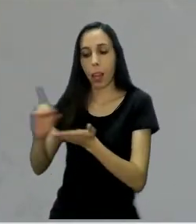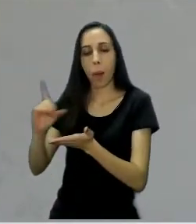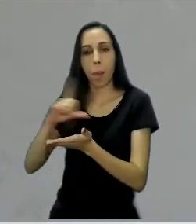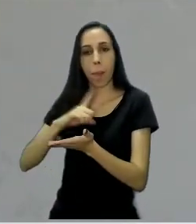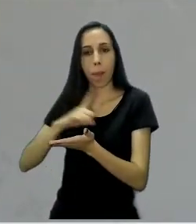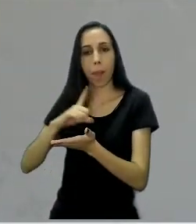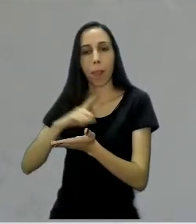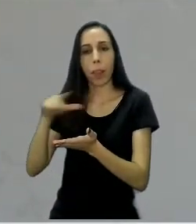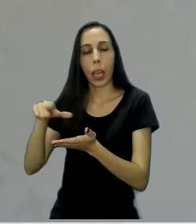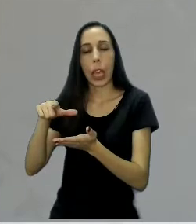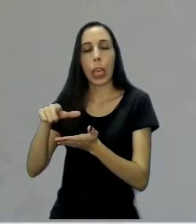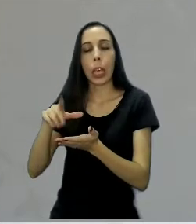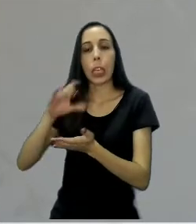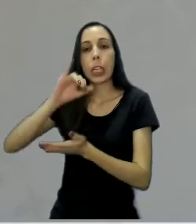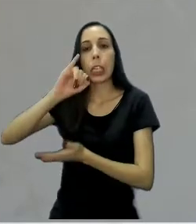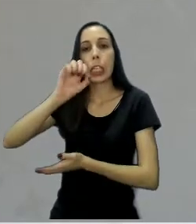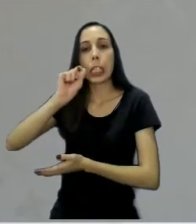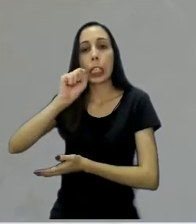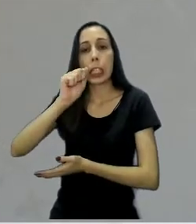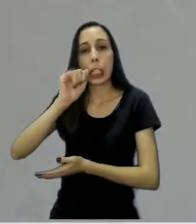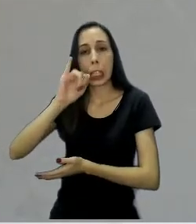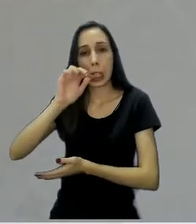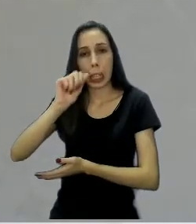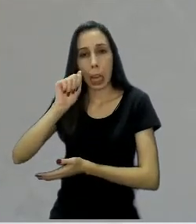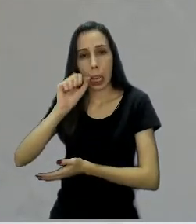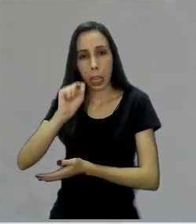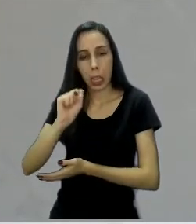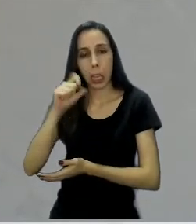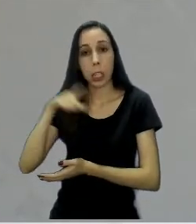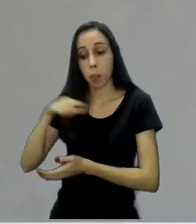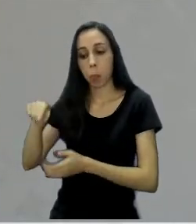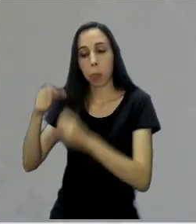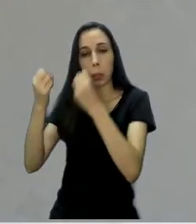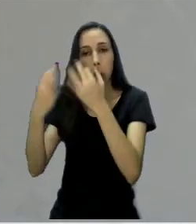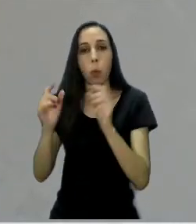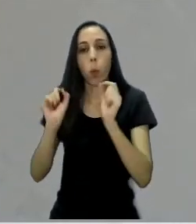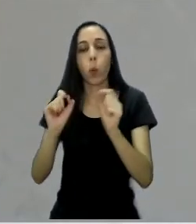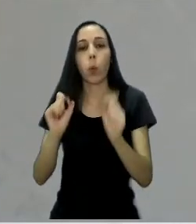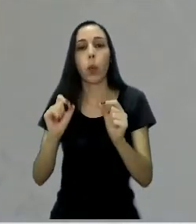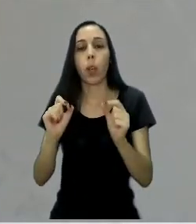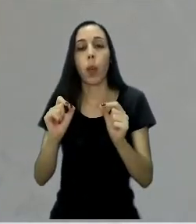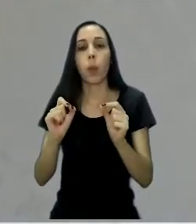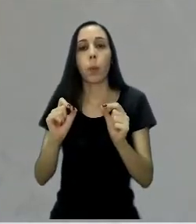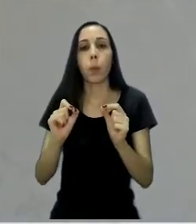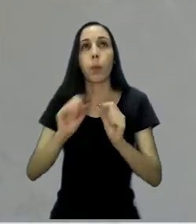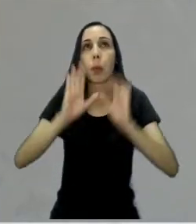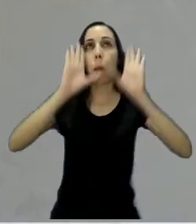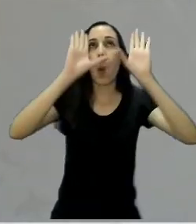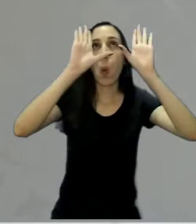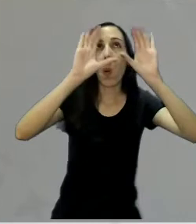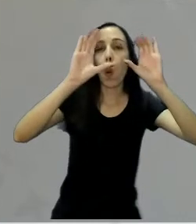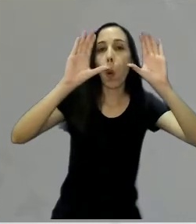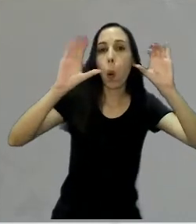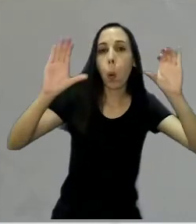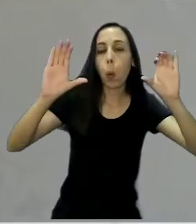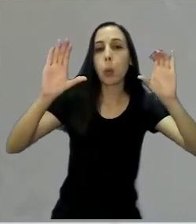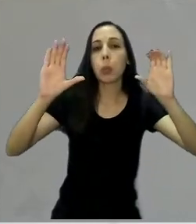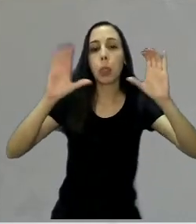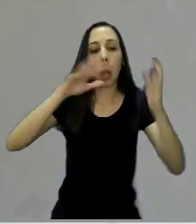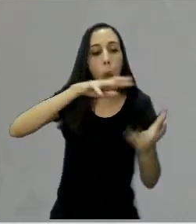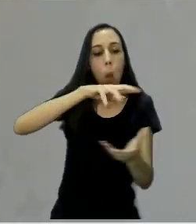Na palavra está escrito, isso está lá em Isaías 55, tanto quanto